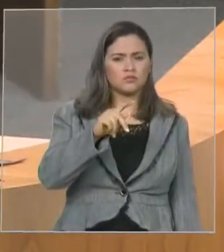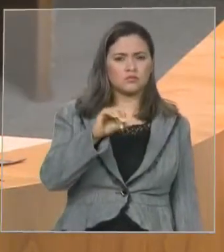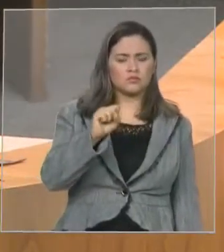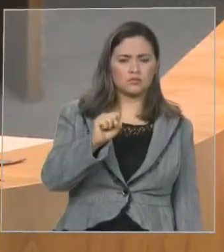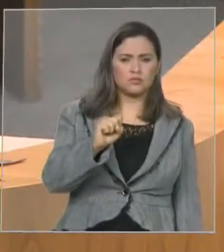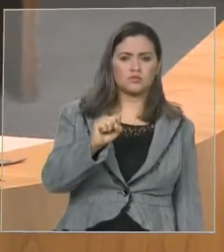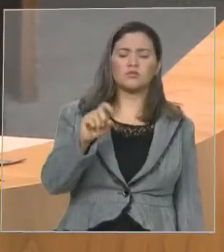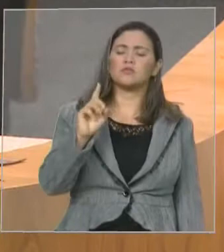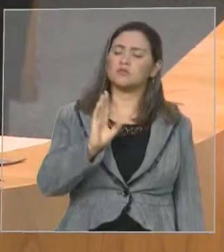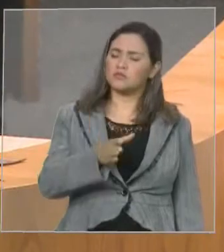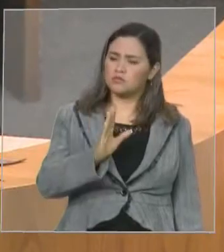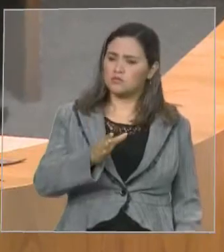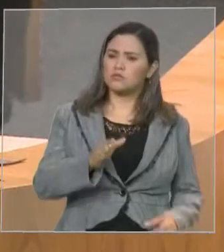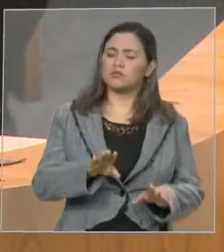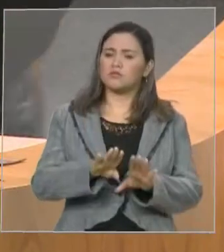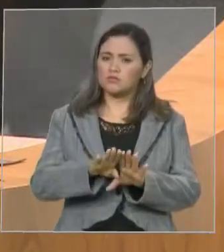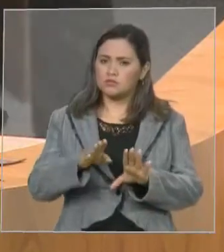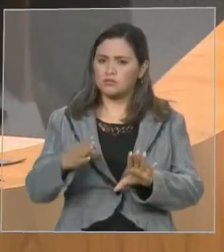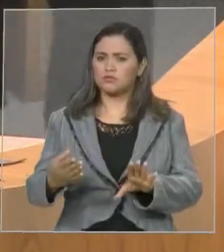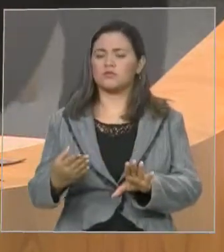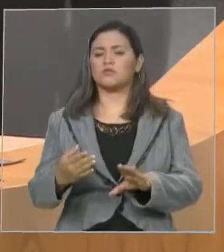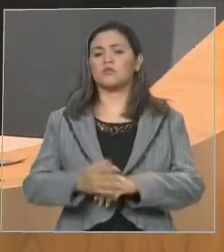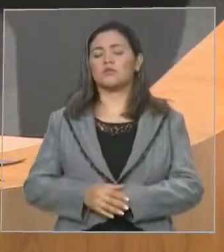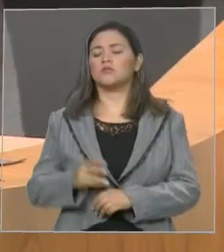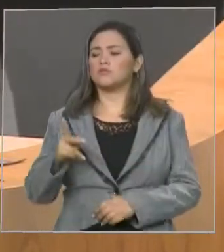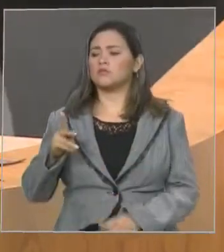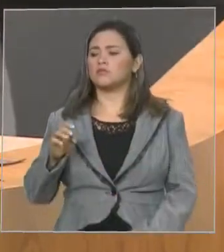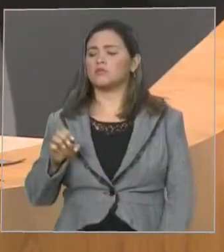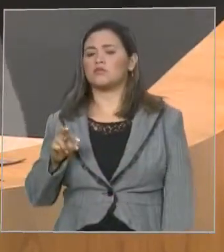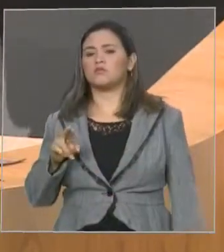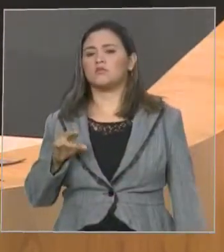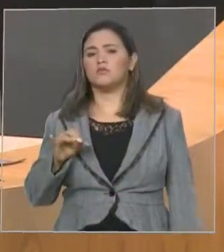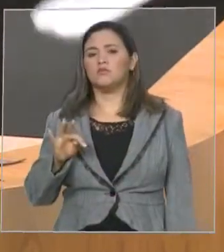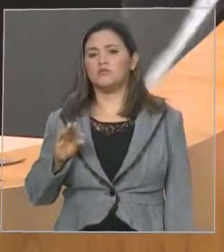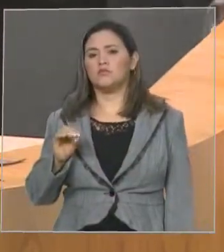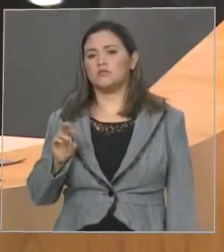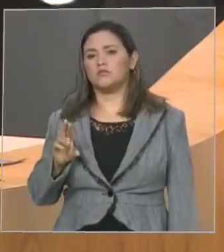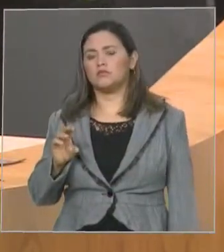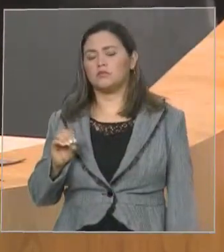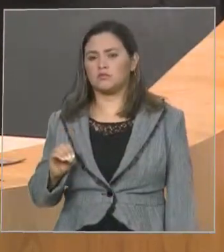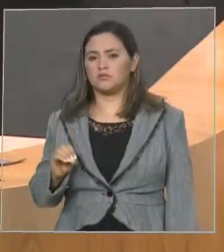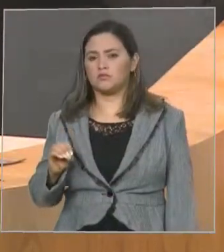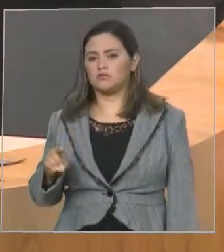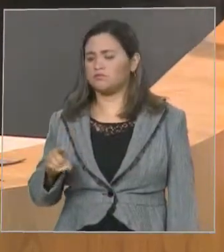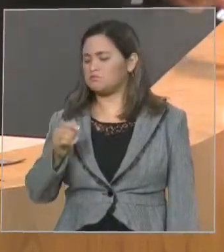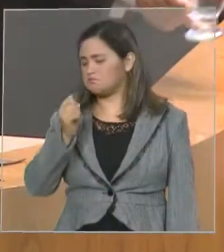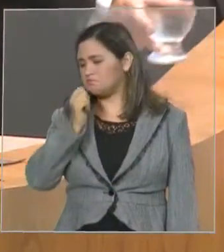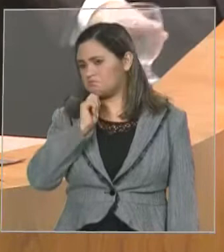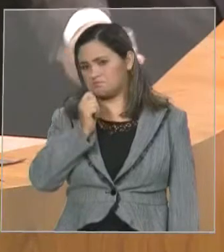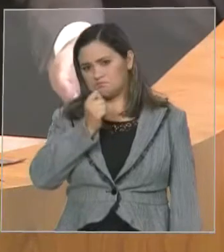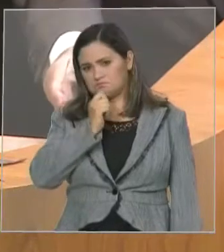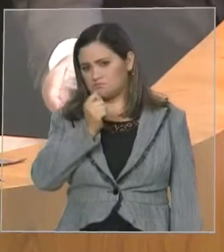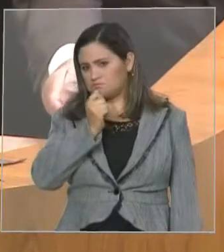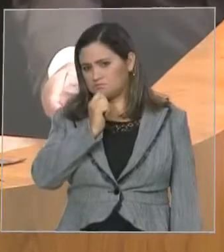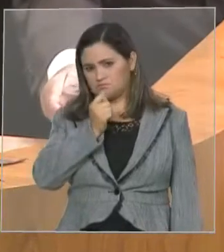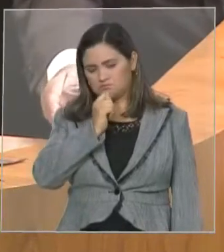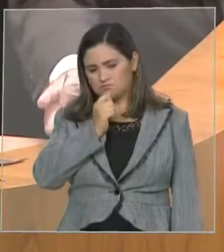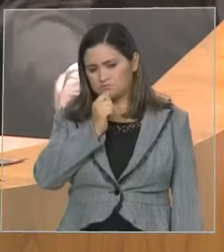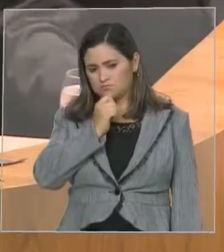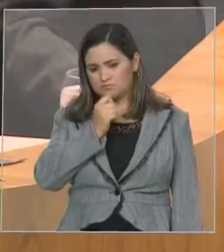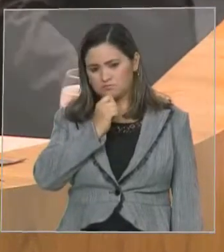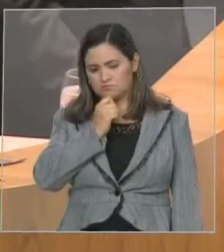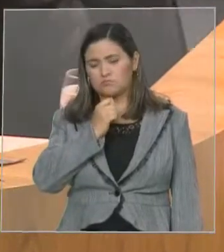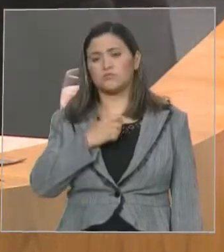a dialogar com alguns empresários, e de forma especial é uma empresária conhecida como a senhora Preta, como ela é